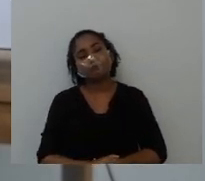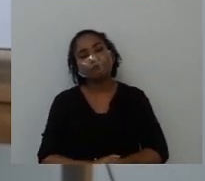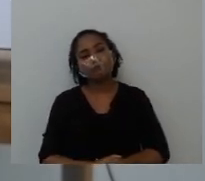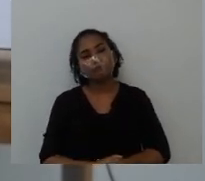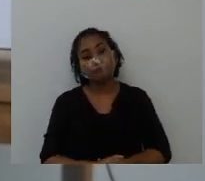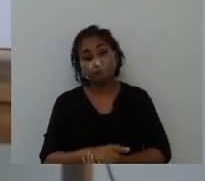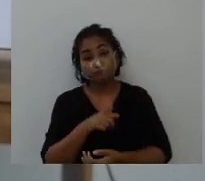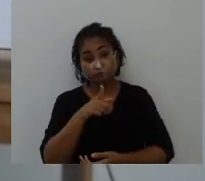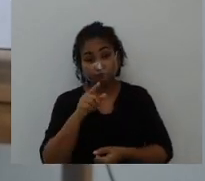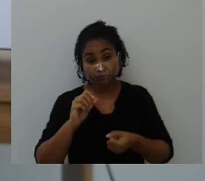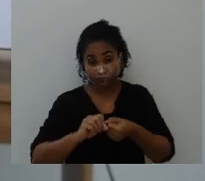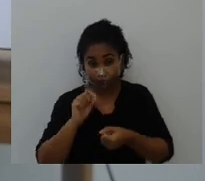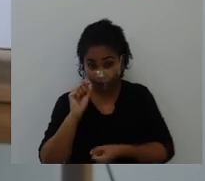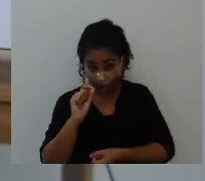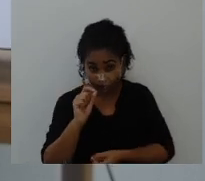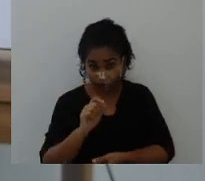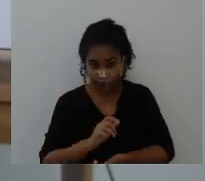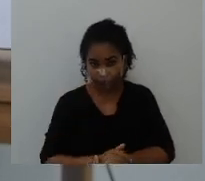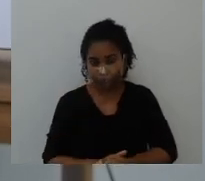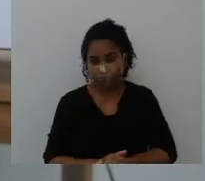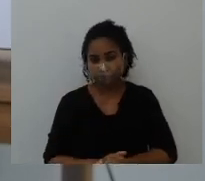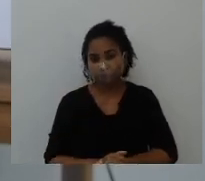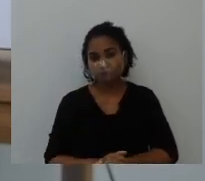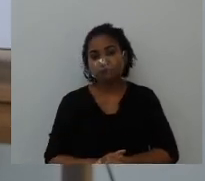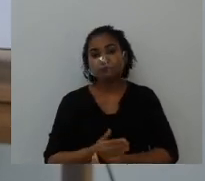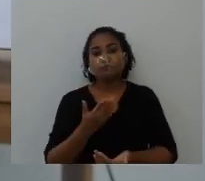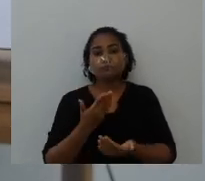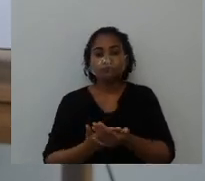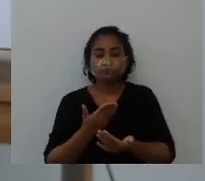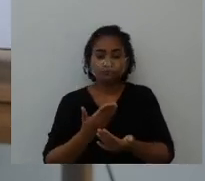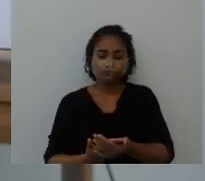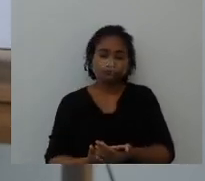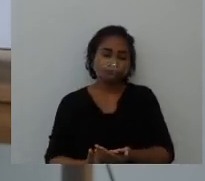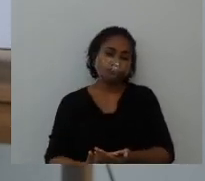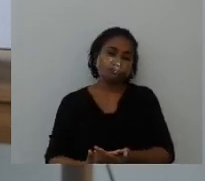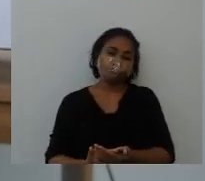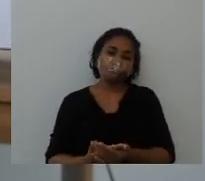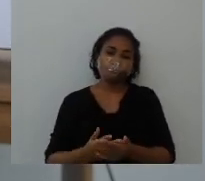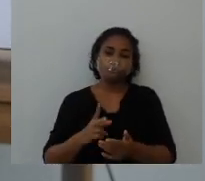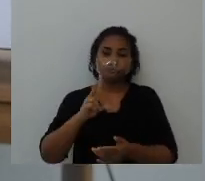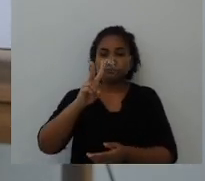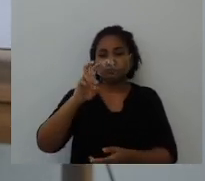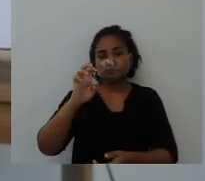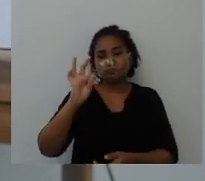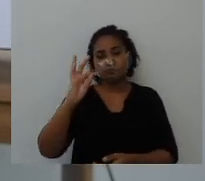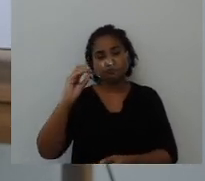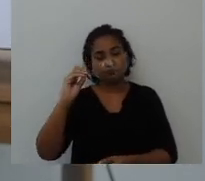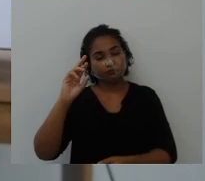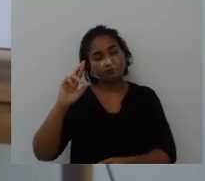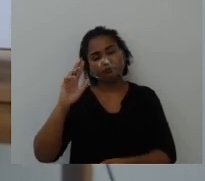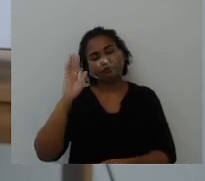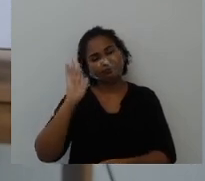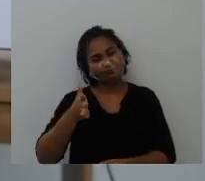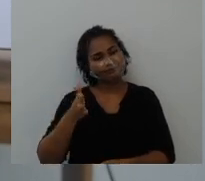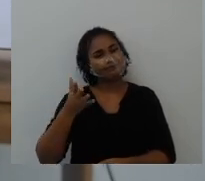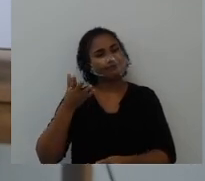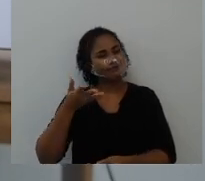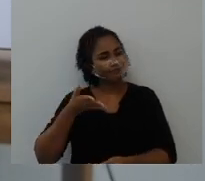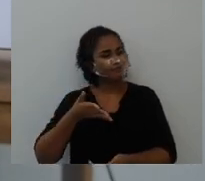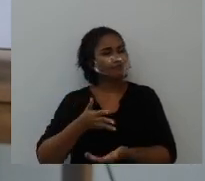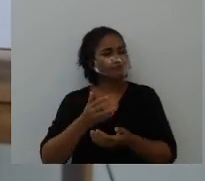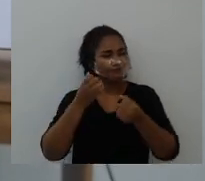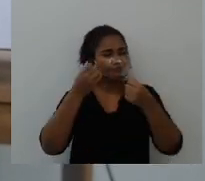sabe o que você vai fazer? Você vai assistir a aula de vetores. Ah, professor, não tem graça. O senhor está mandando assistir uma aula que já passou. Pois é,